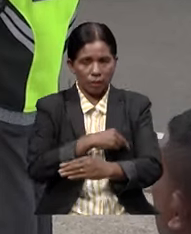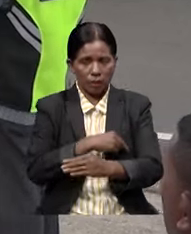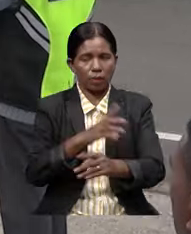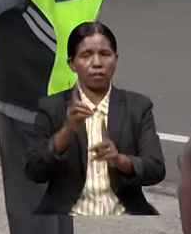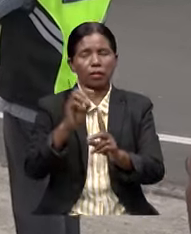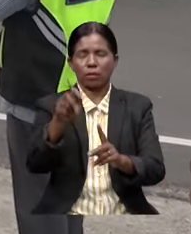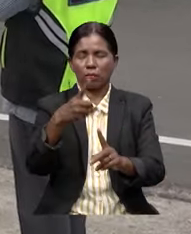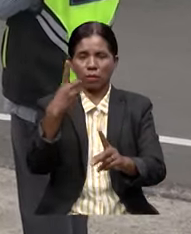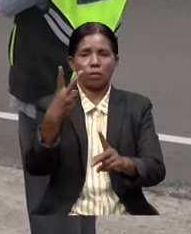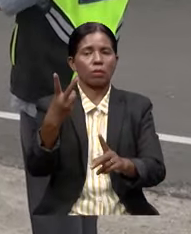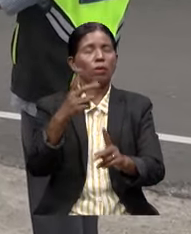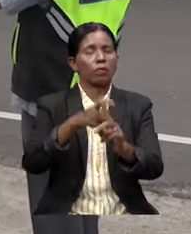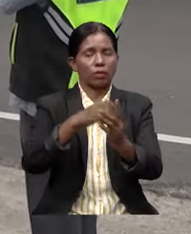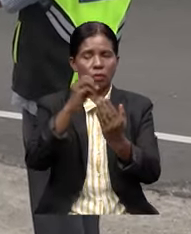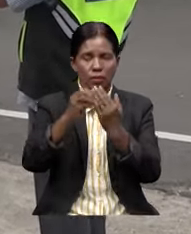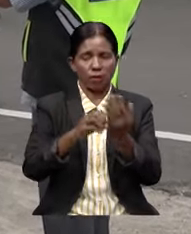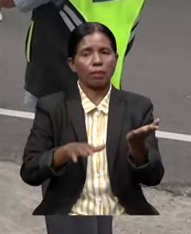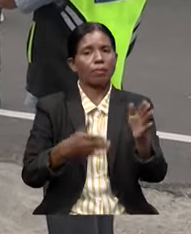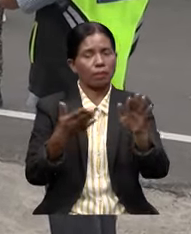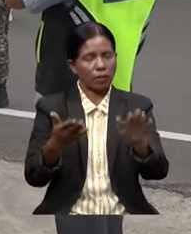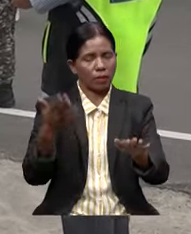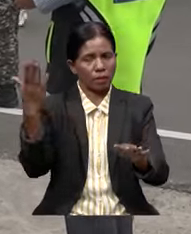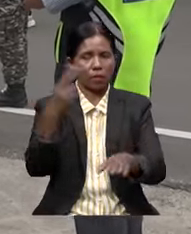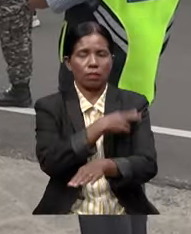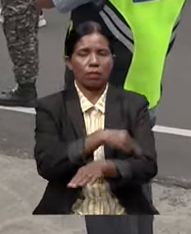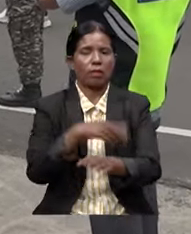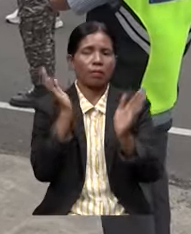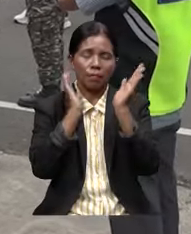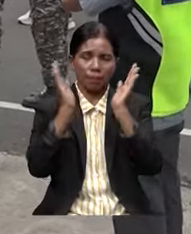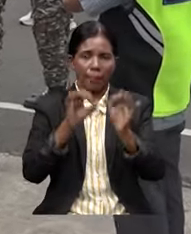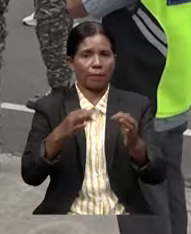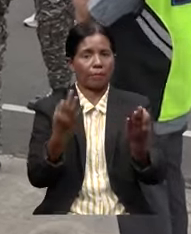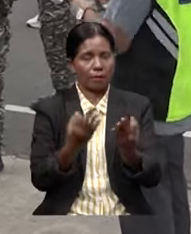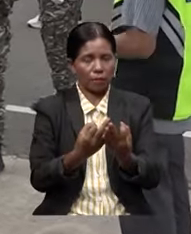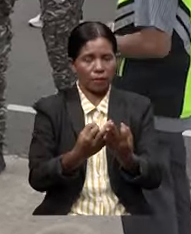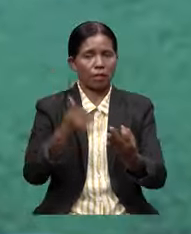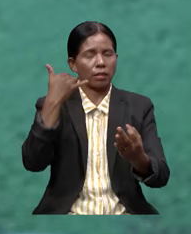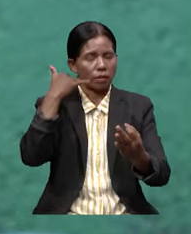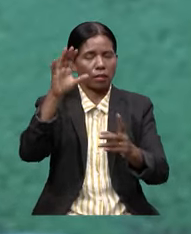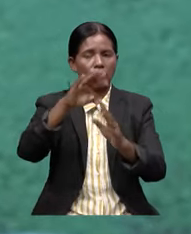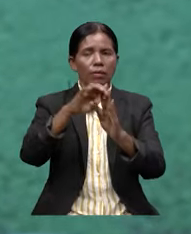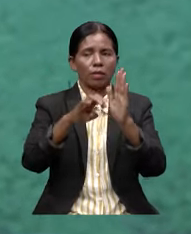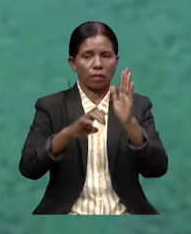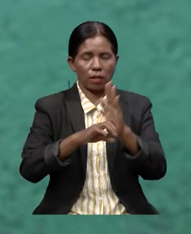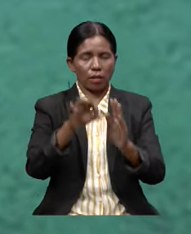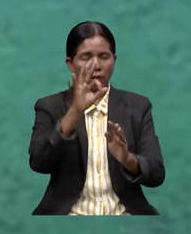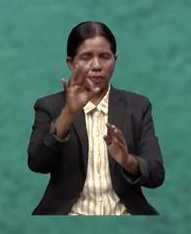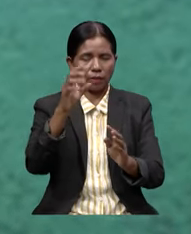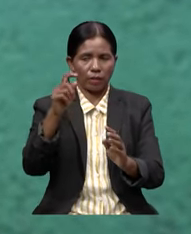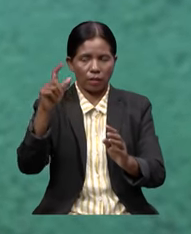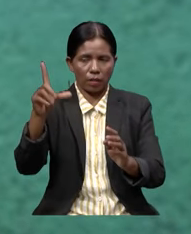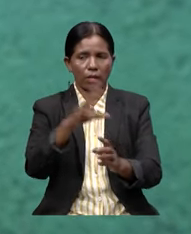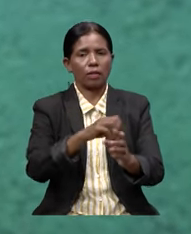san resin rua fulan outubro, matebian hakotu is, ia hospital Malásia. Nune, familia matebian, liga kedas, basefi estado mayor, general FFDT, li falu